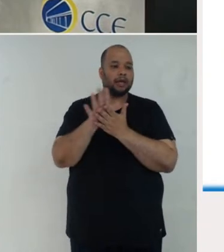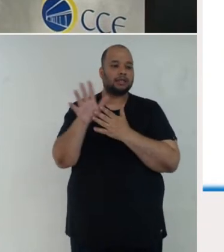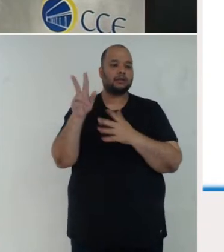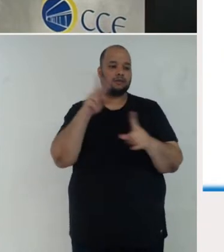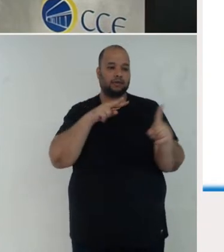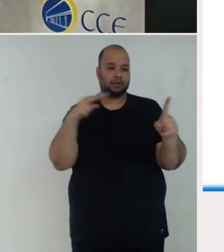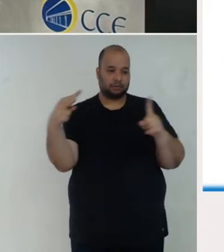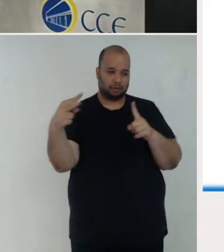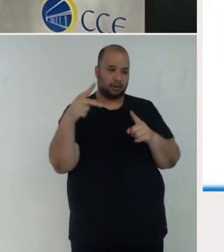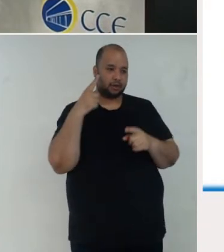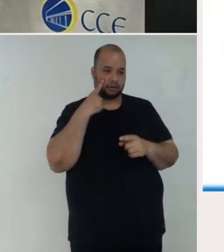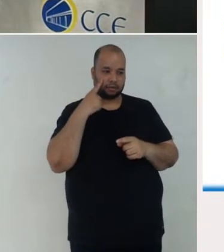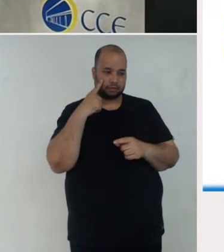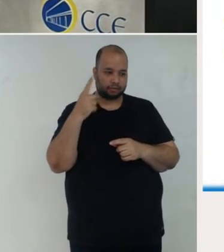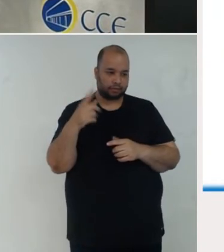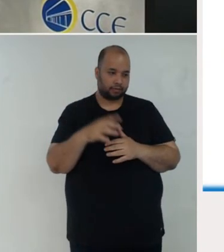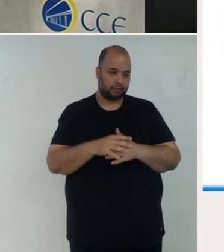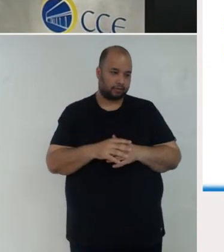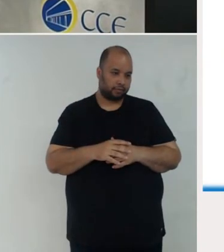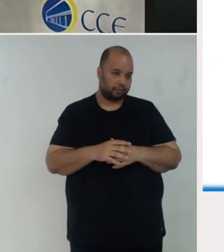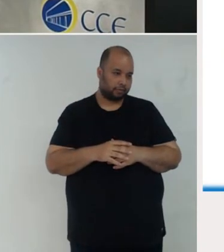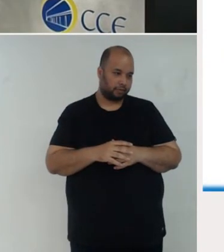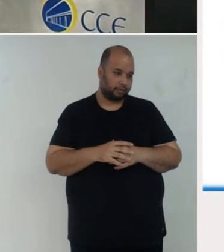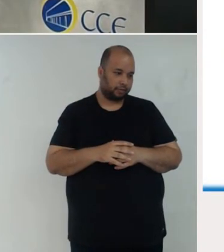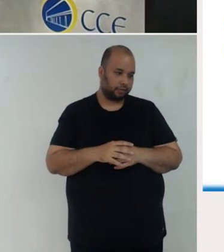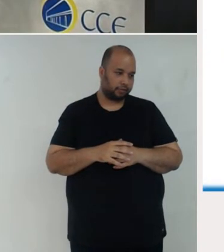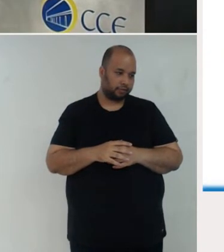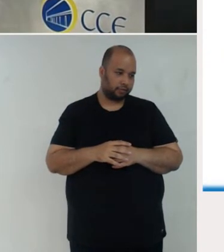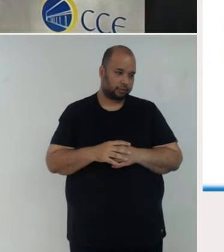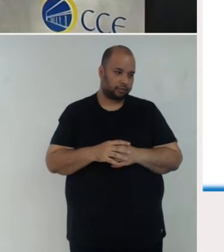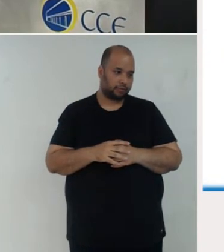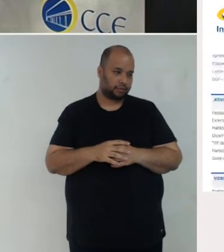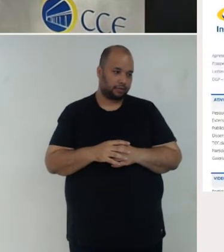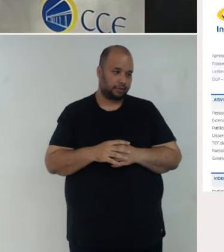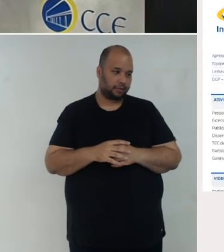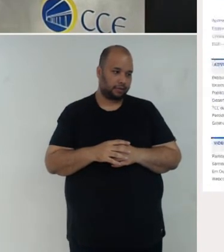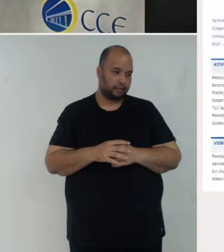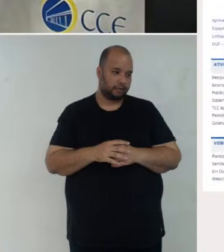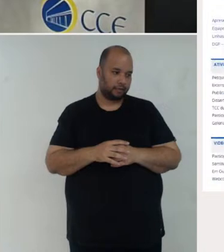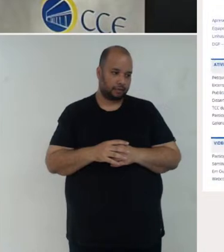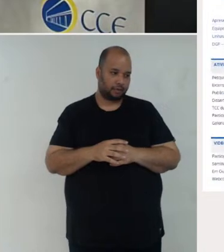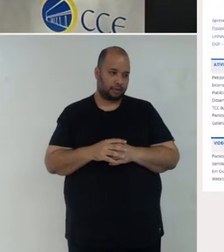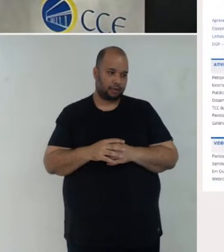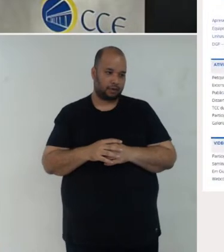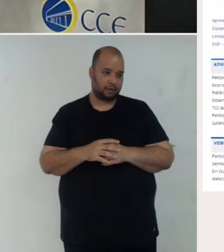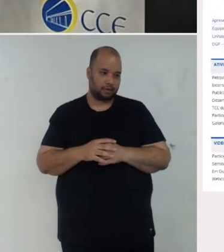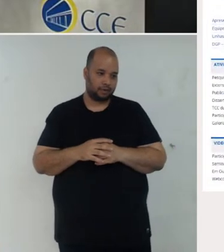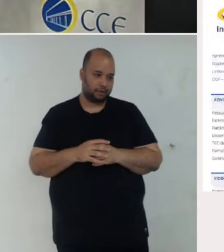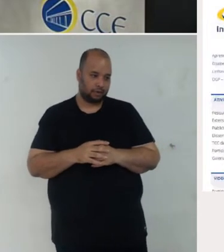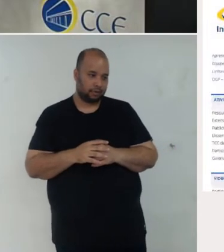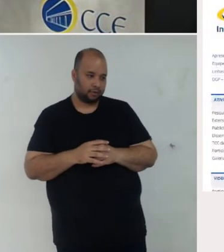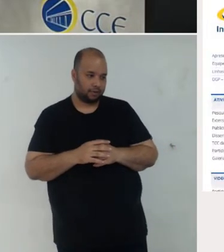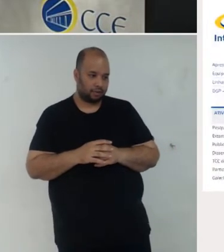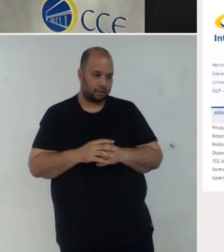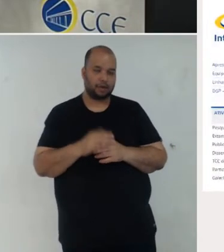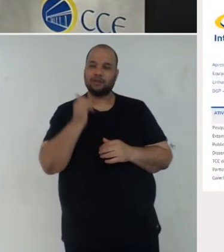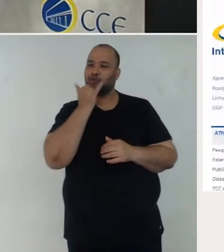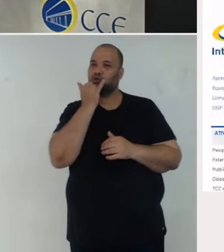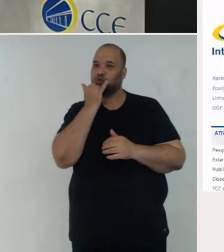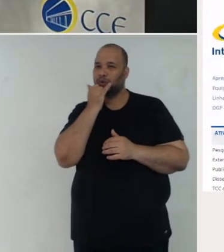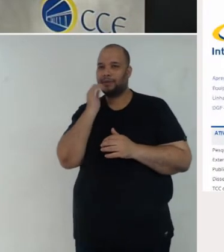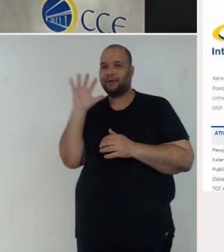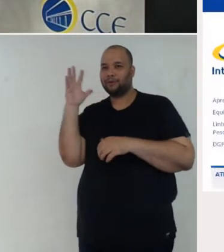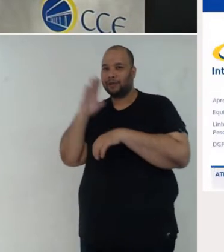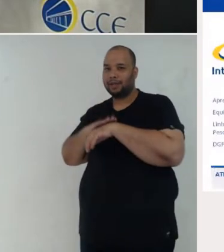visibilidade, e depois falar do COPELS, que é a última coisa que eu queria falar. Desculpa, não sei se eu ultrapassei muito